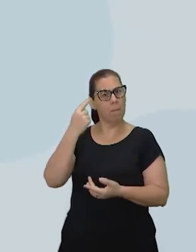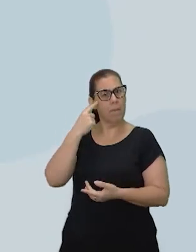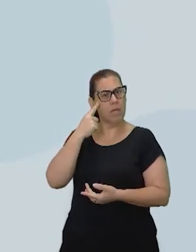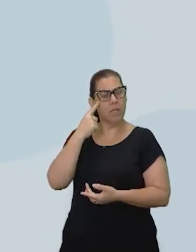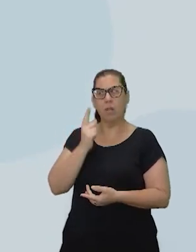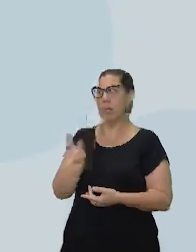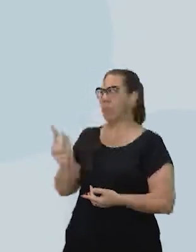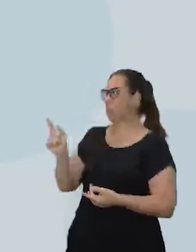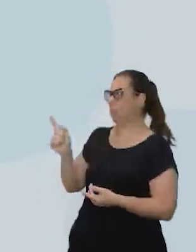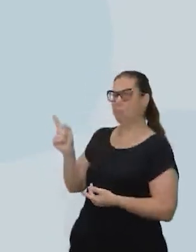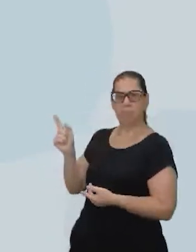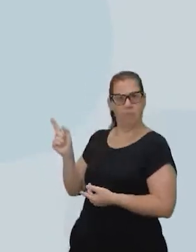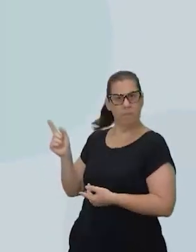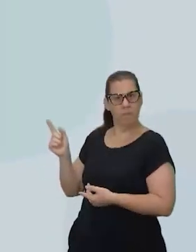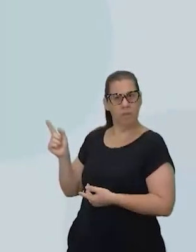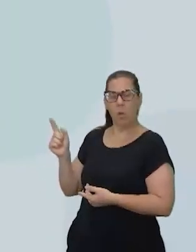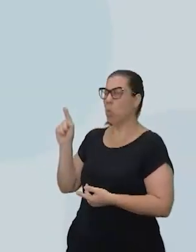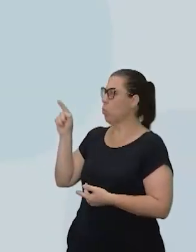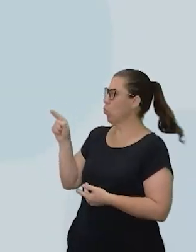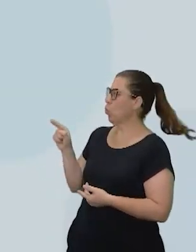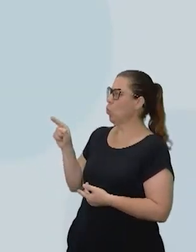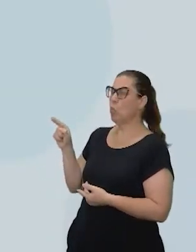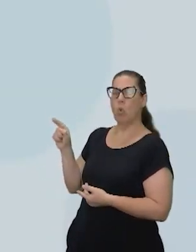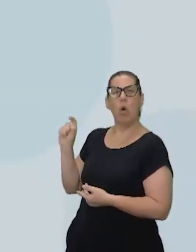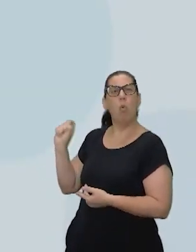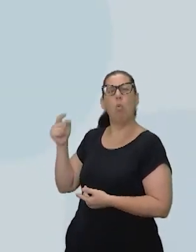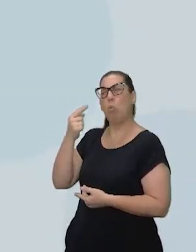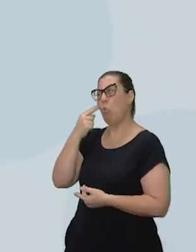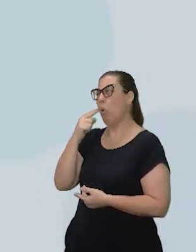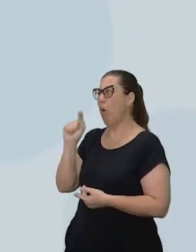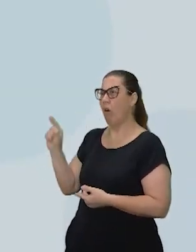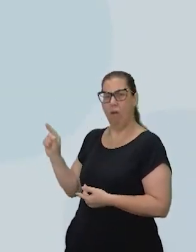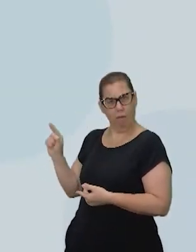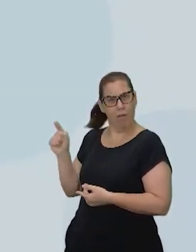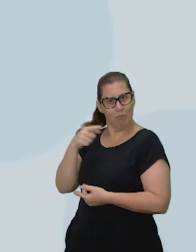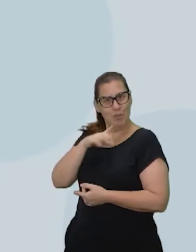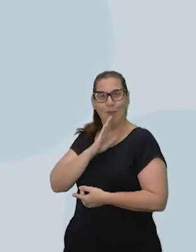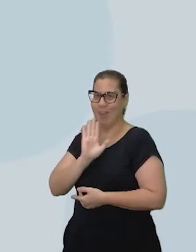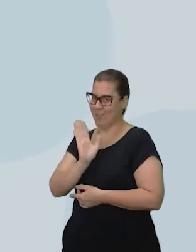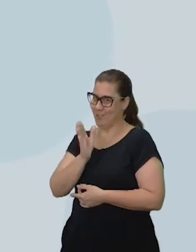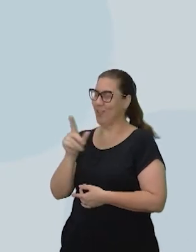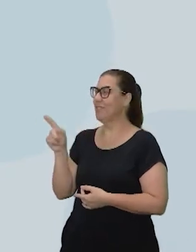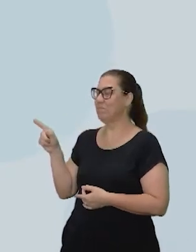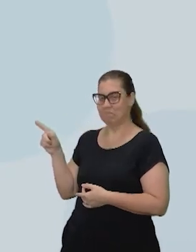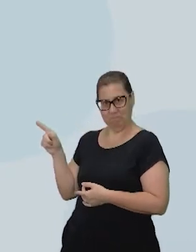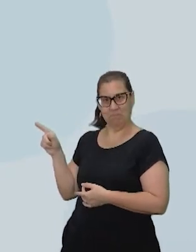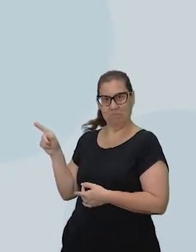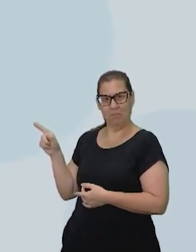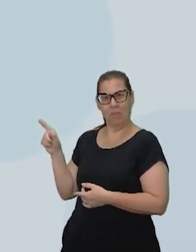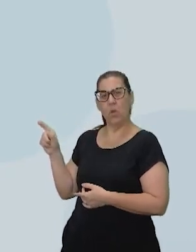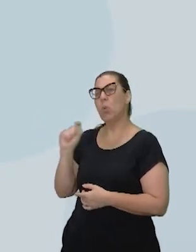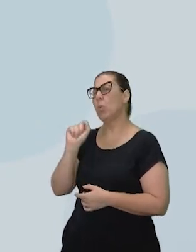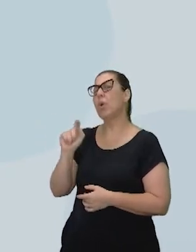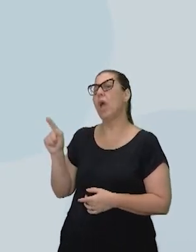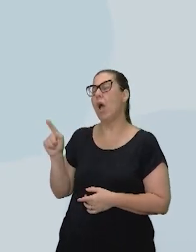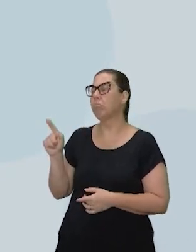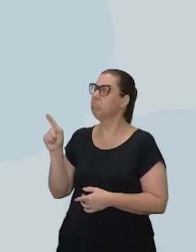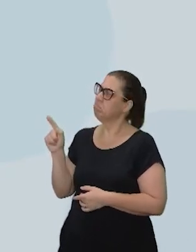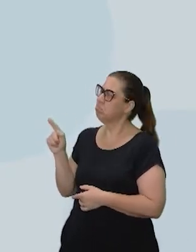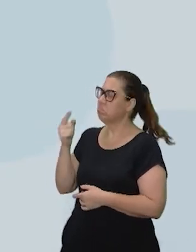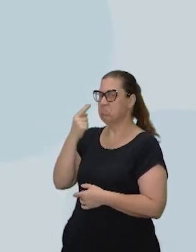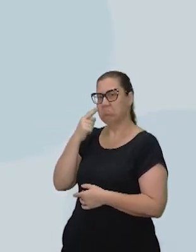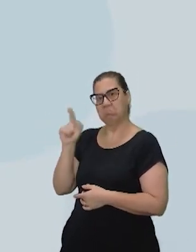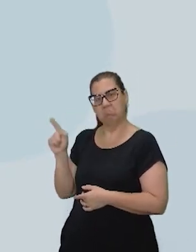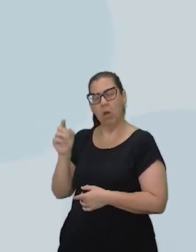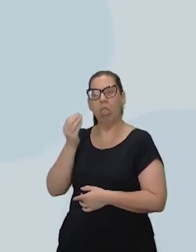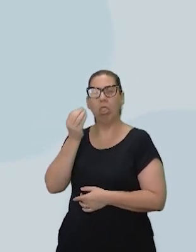pensando aí numa problemática. Quando você observa essa figura aí, velha, conhecida de vocês e tudo mais, vamos observar alguns segundos aí e